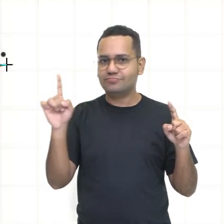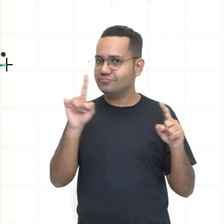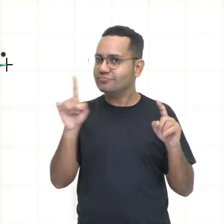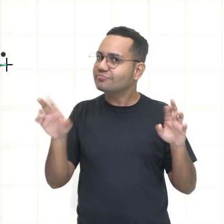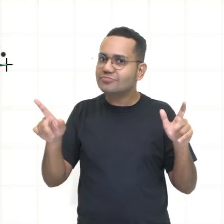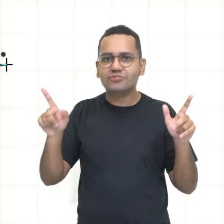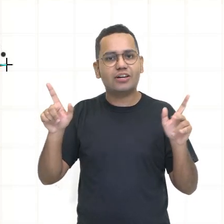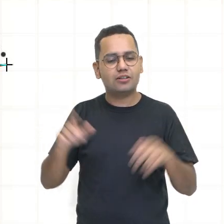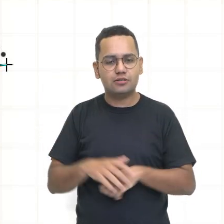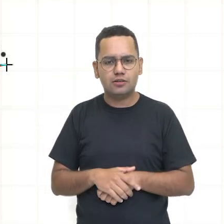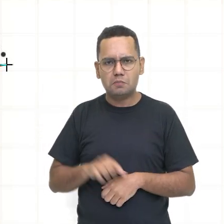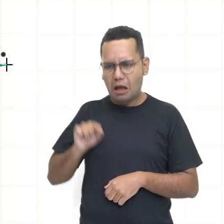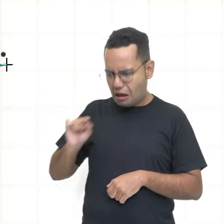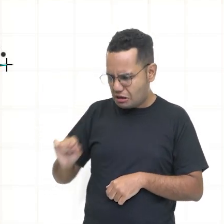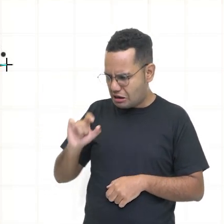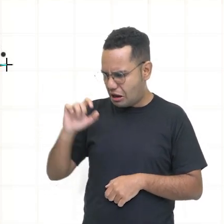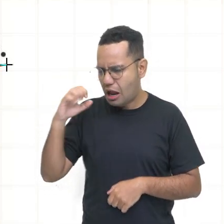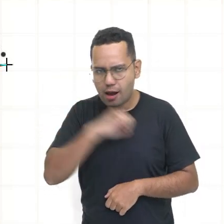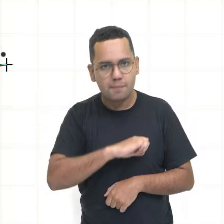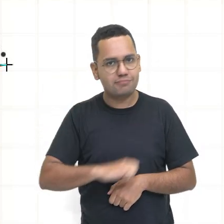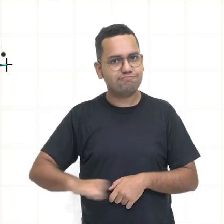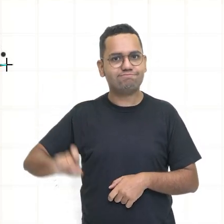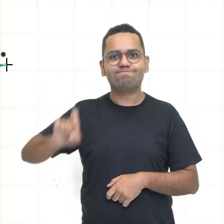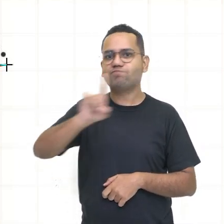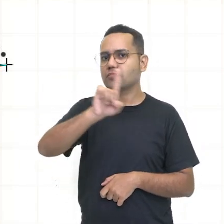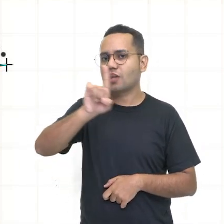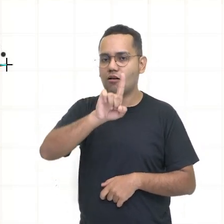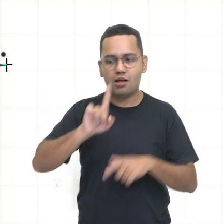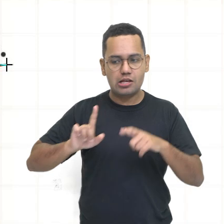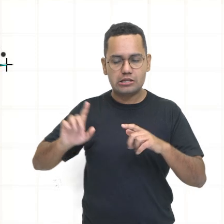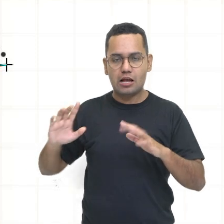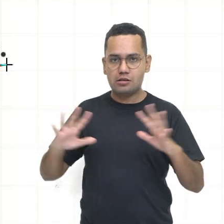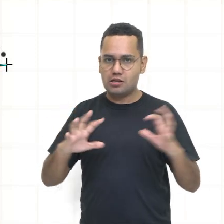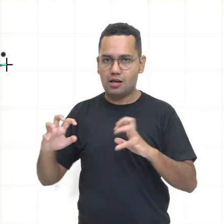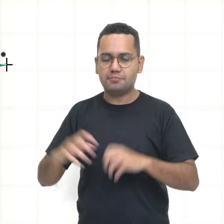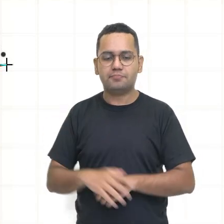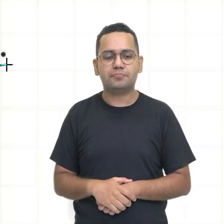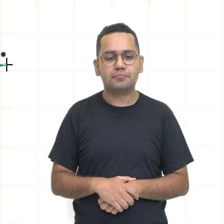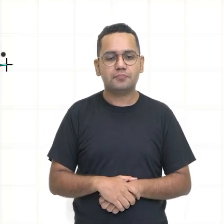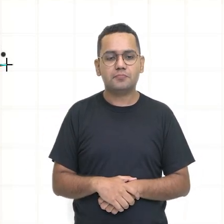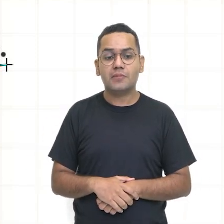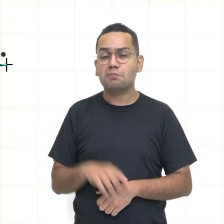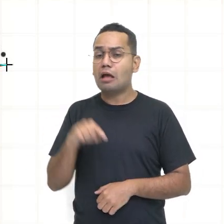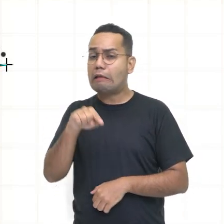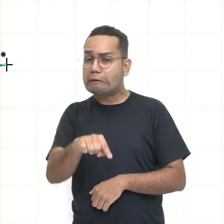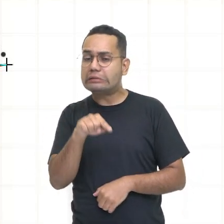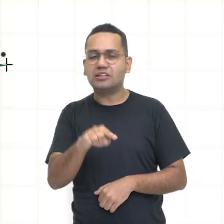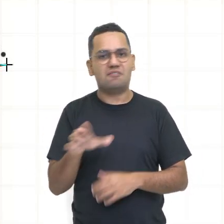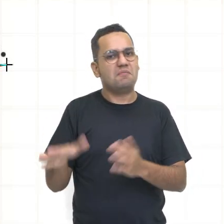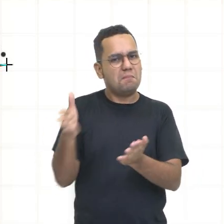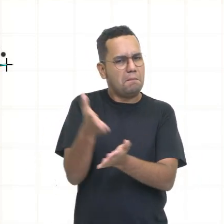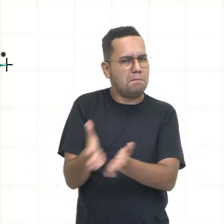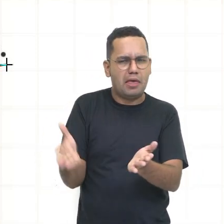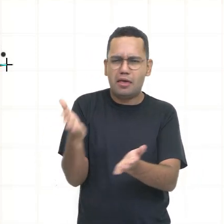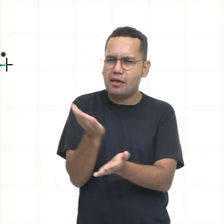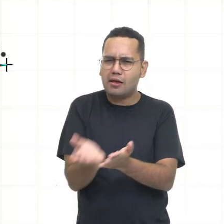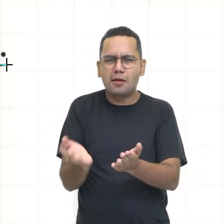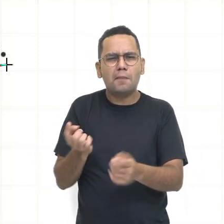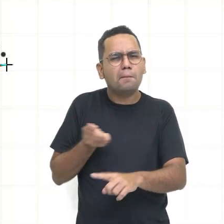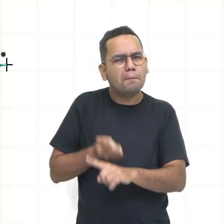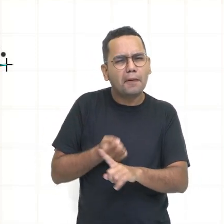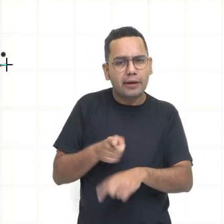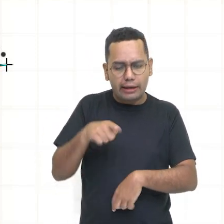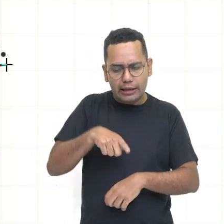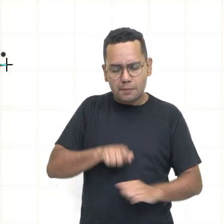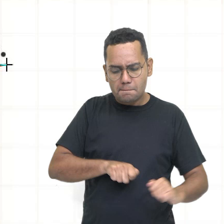União Soviética não foi rápida e acabou sendo uma desvantagem para a Alemanha, porque a partir desta